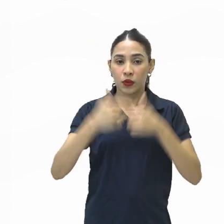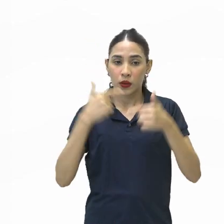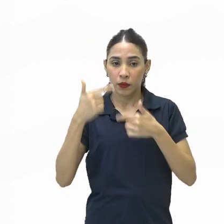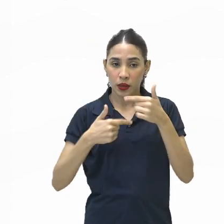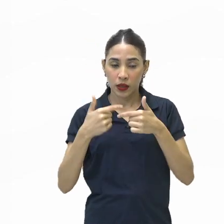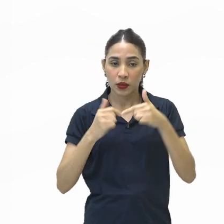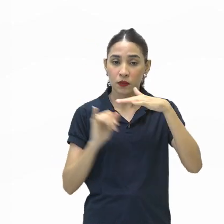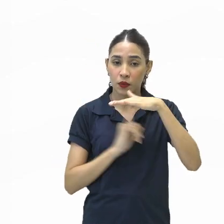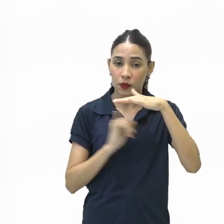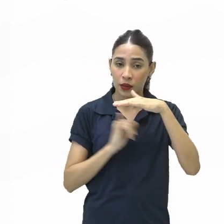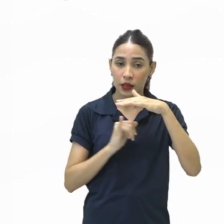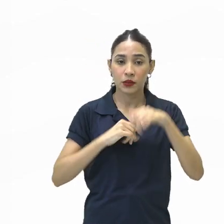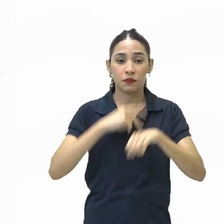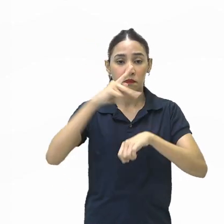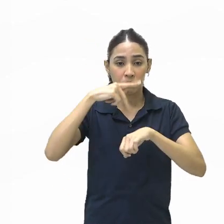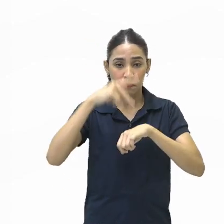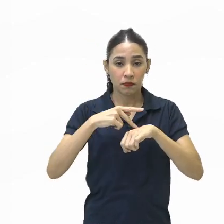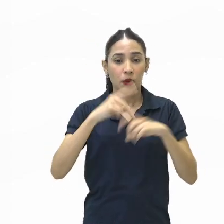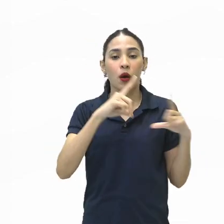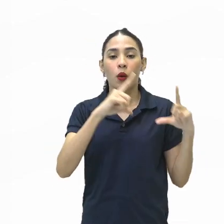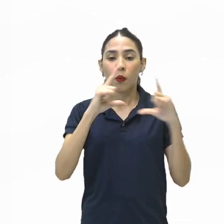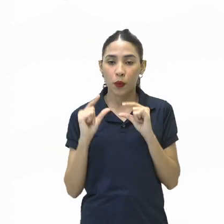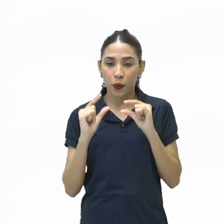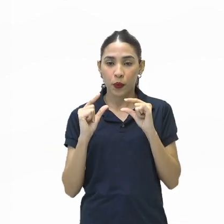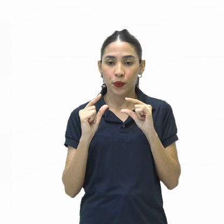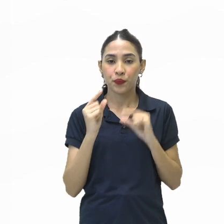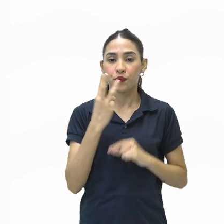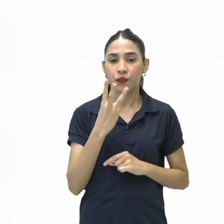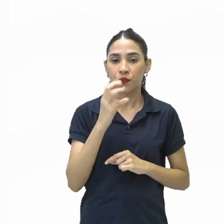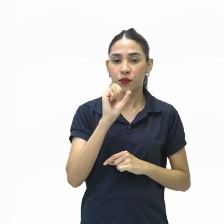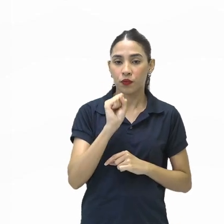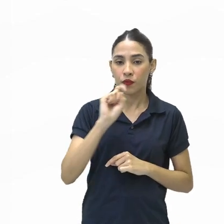na informalidade no país caiu para